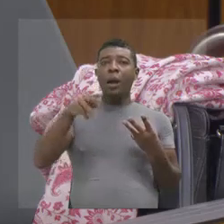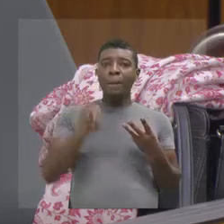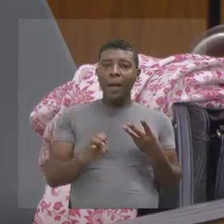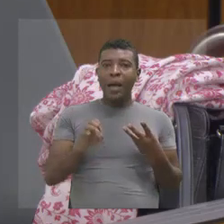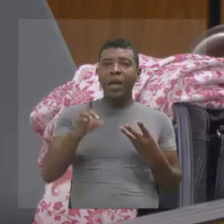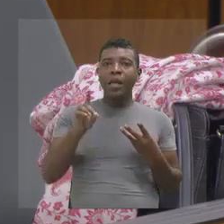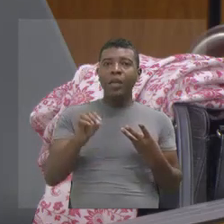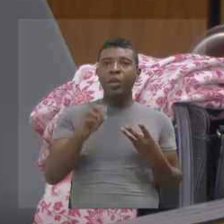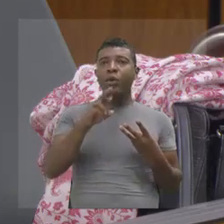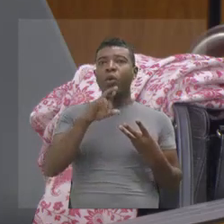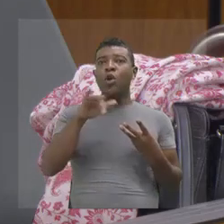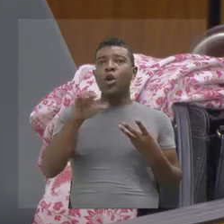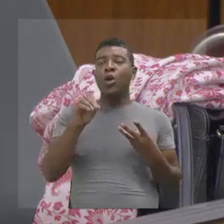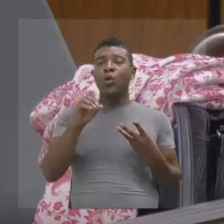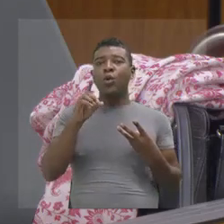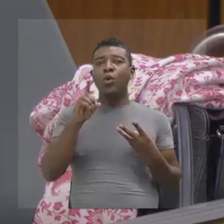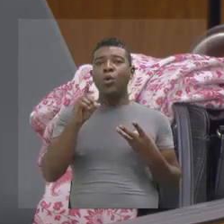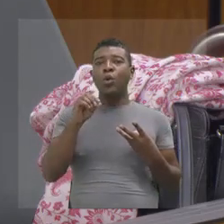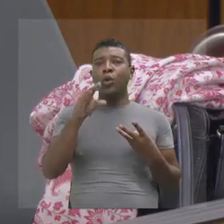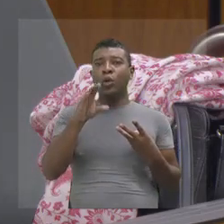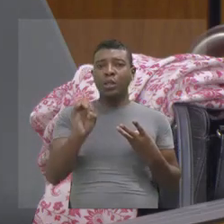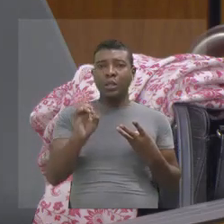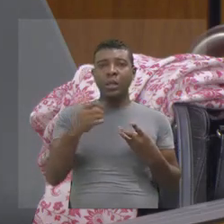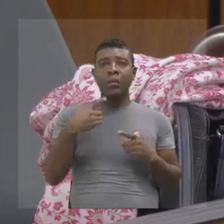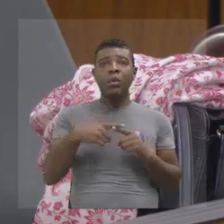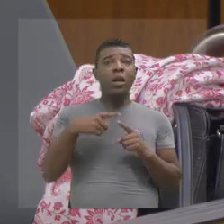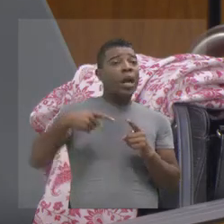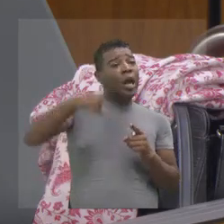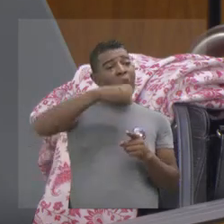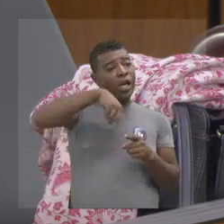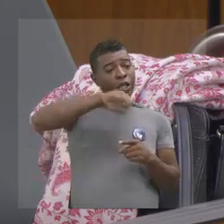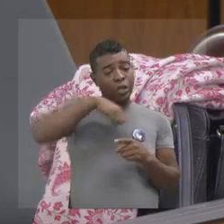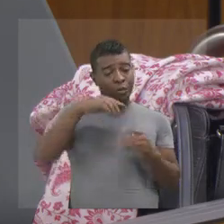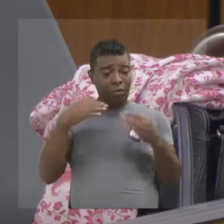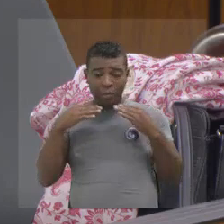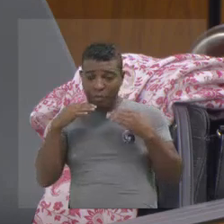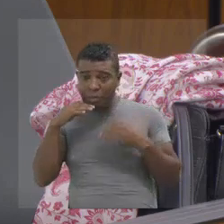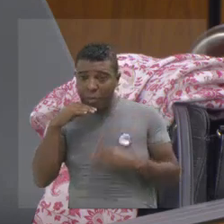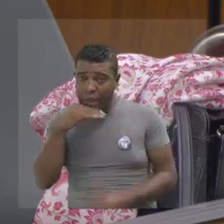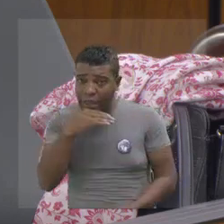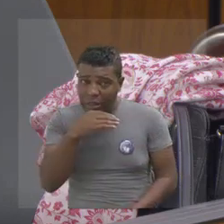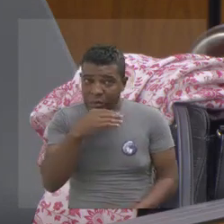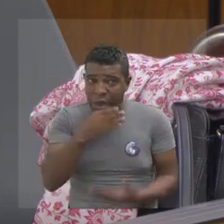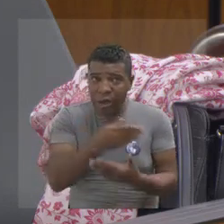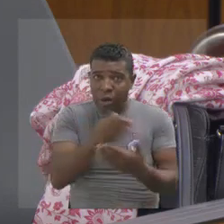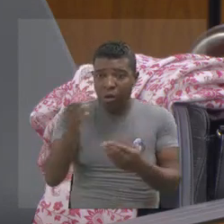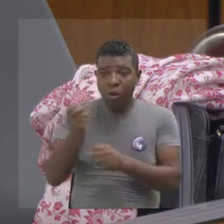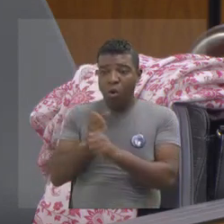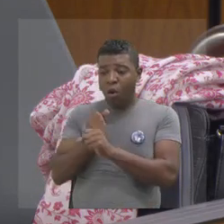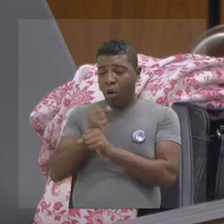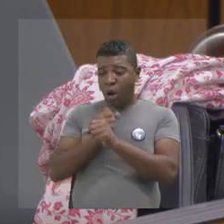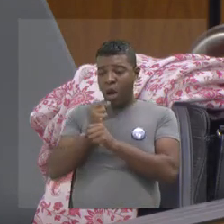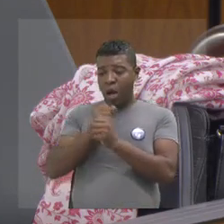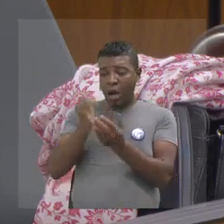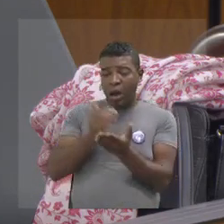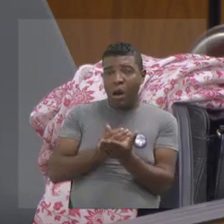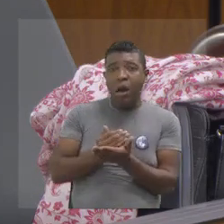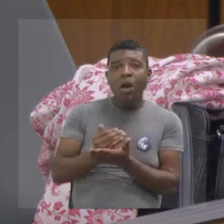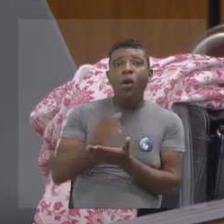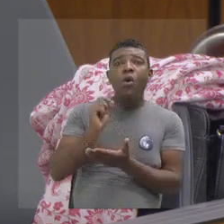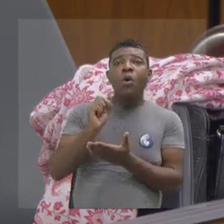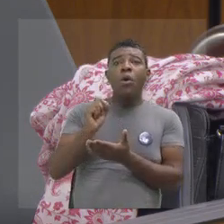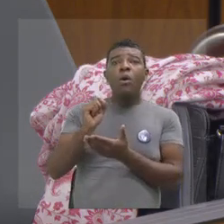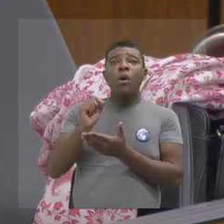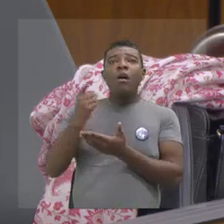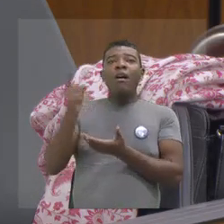um print aqui porque a gente percebeu que o que aconteceu no início do ano foi extremamente absurdo com os servidores do Parque que